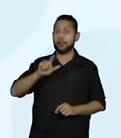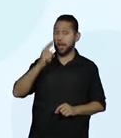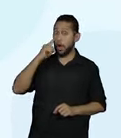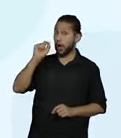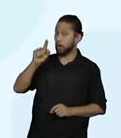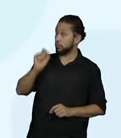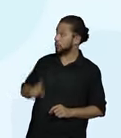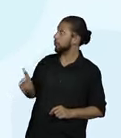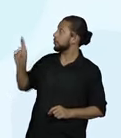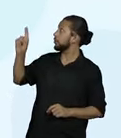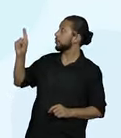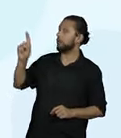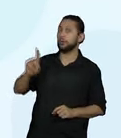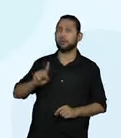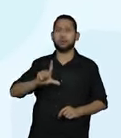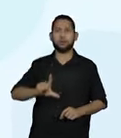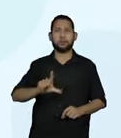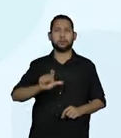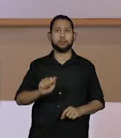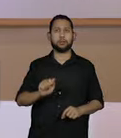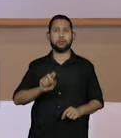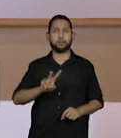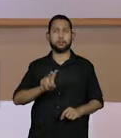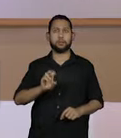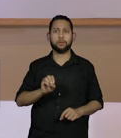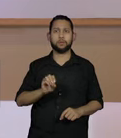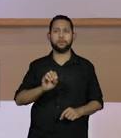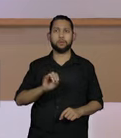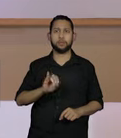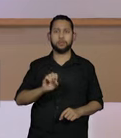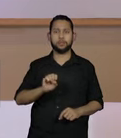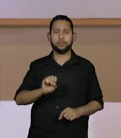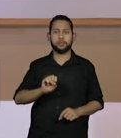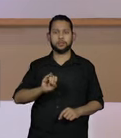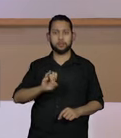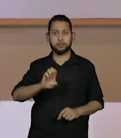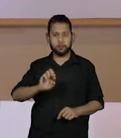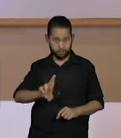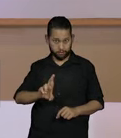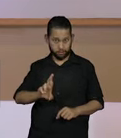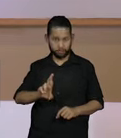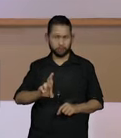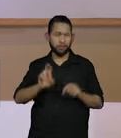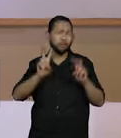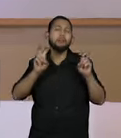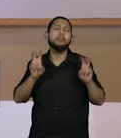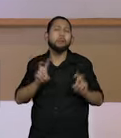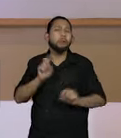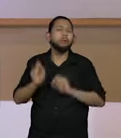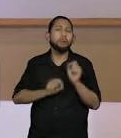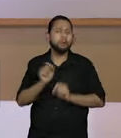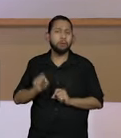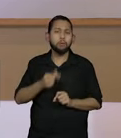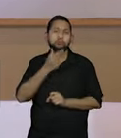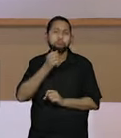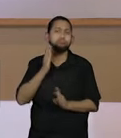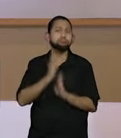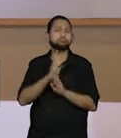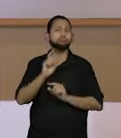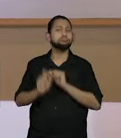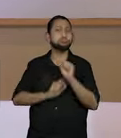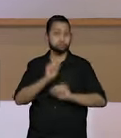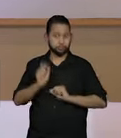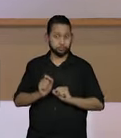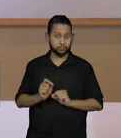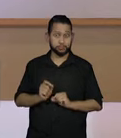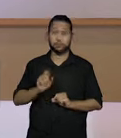Lavoisier. O que é a Lei de Lavoisier? A Lei de Lavoisier, nós temos então que ela é uma